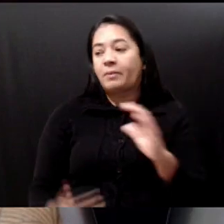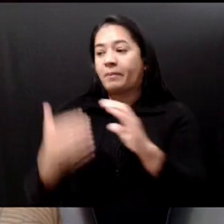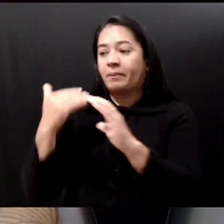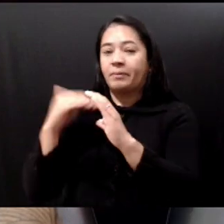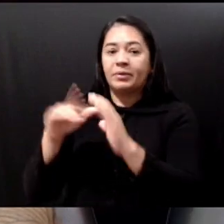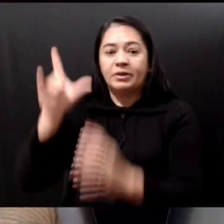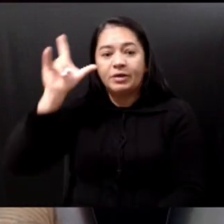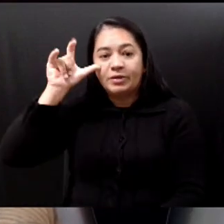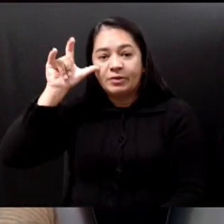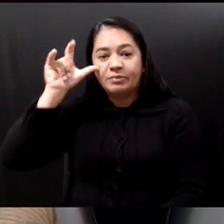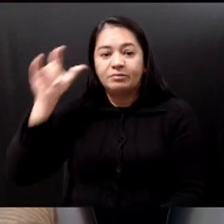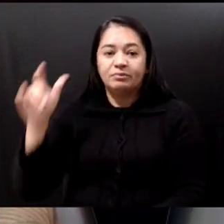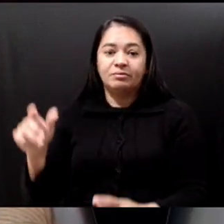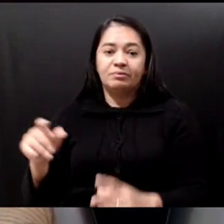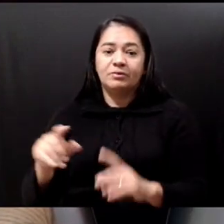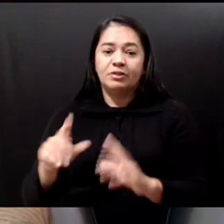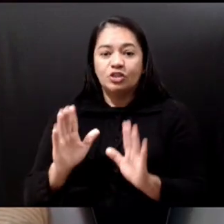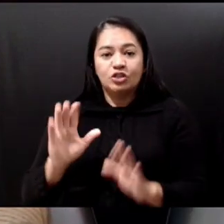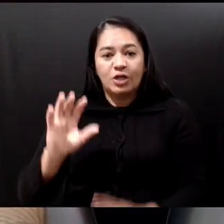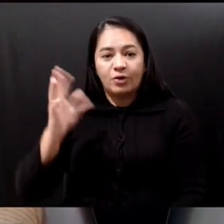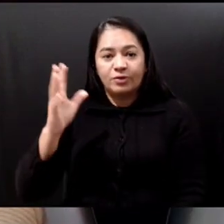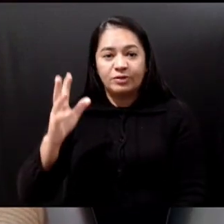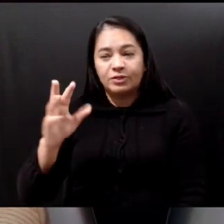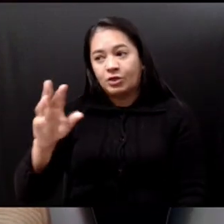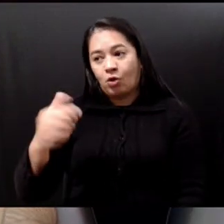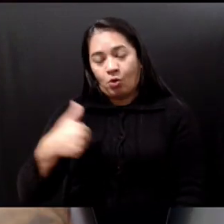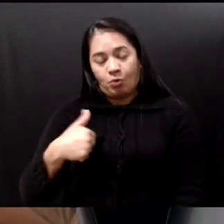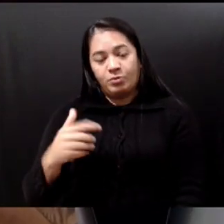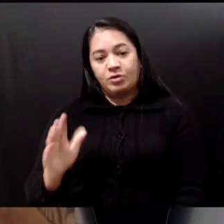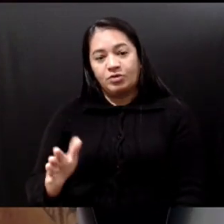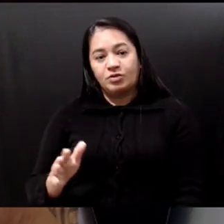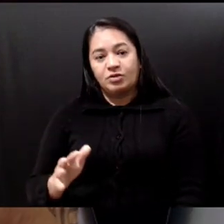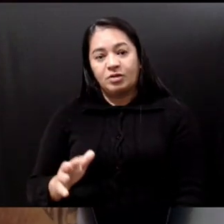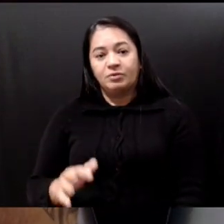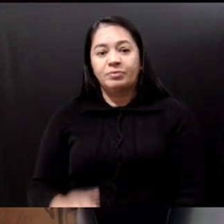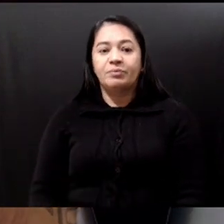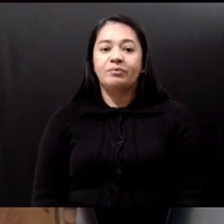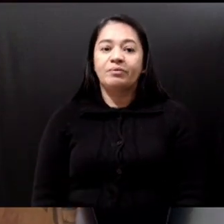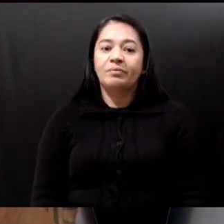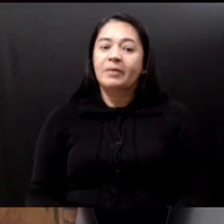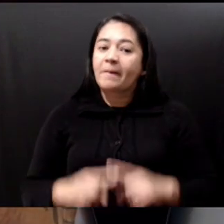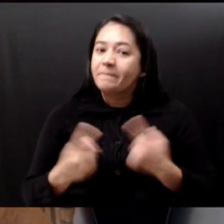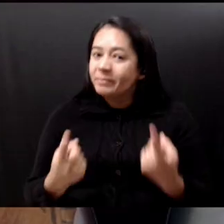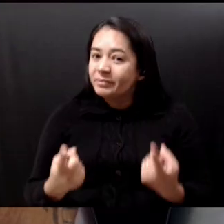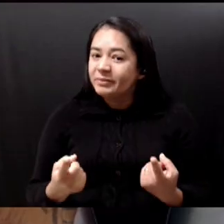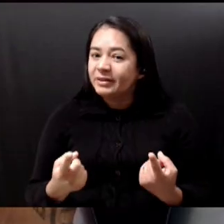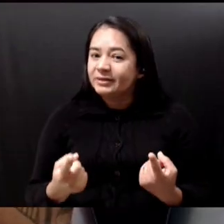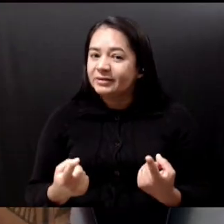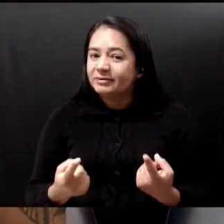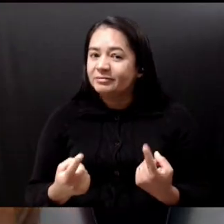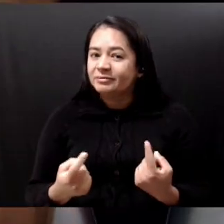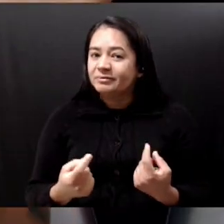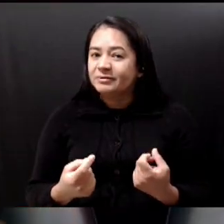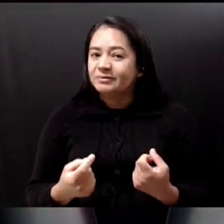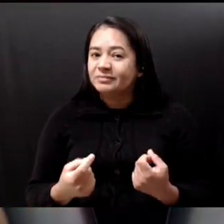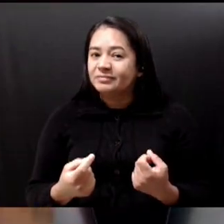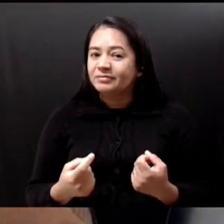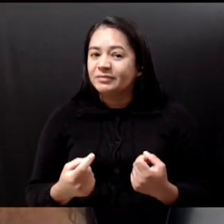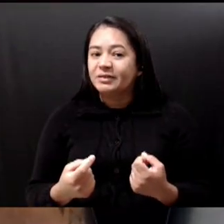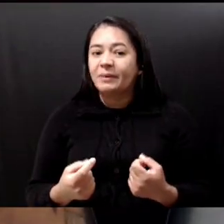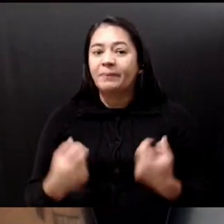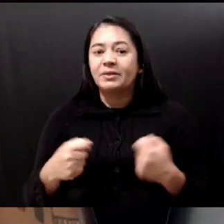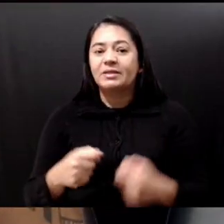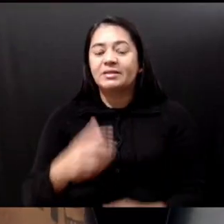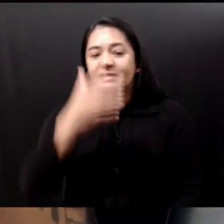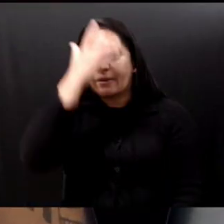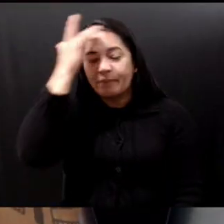responder. Já aconteceu os 2 casos comigo e os 2 deram super certo, mas se blindar, ter pessoas ao seu redor para mexer no seu